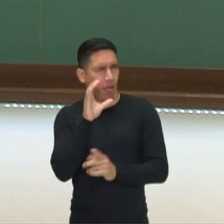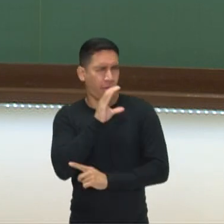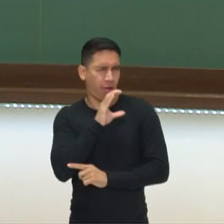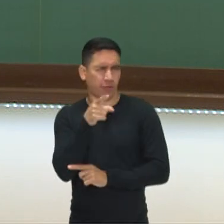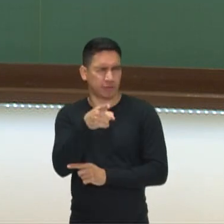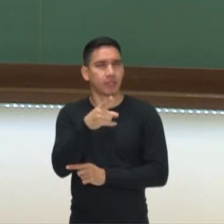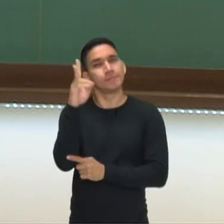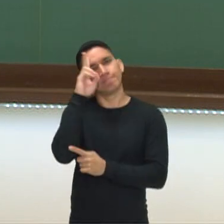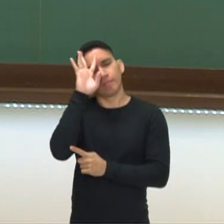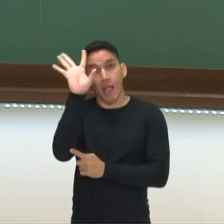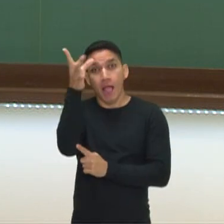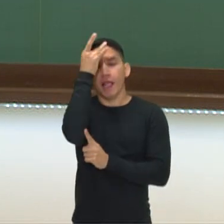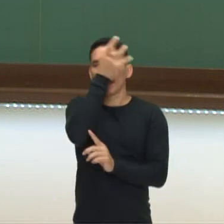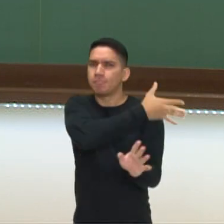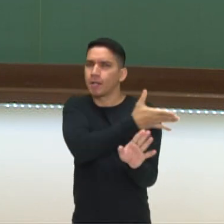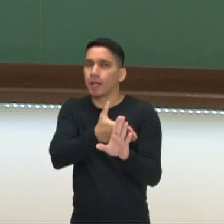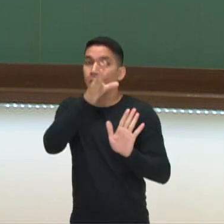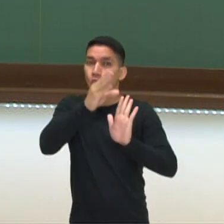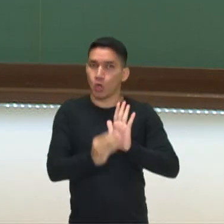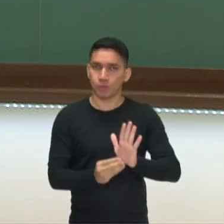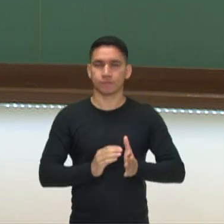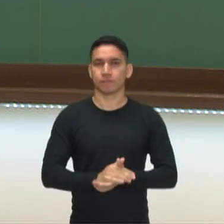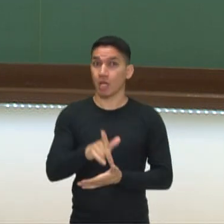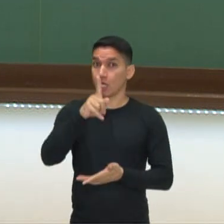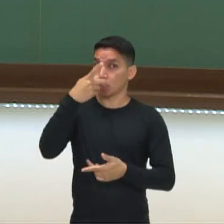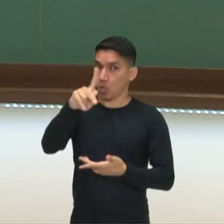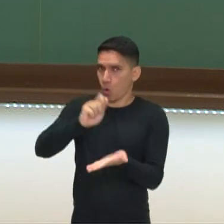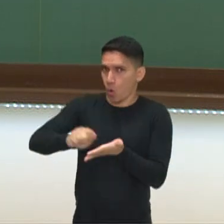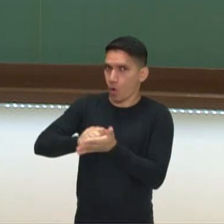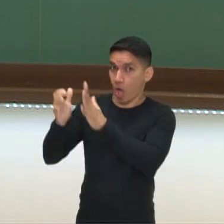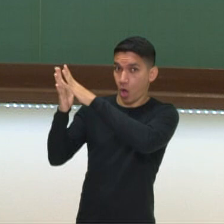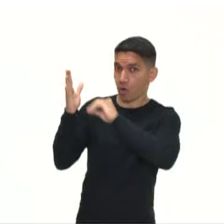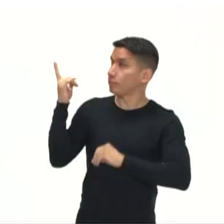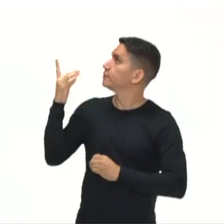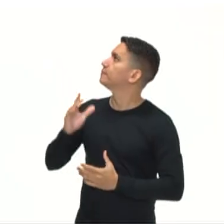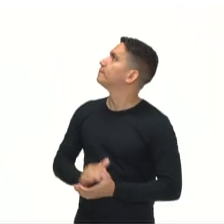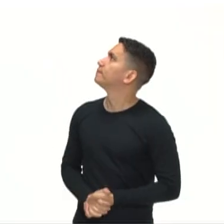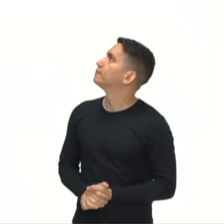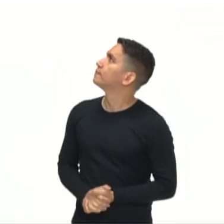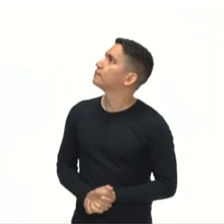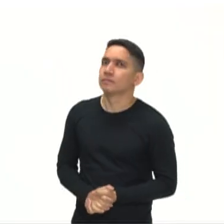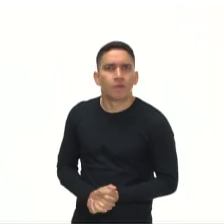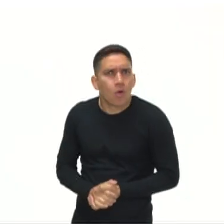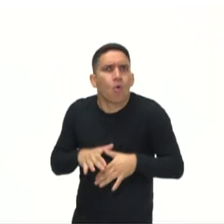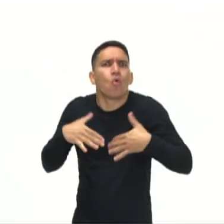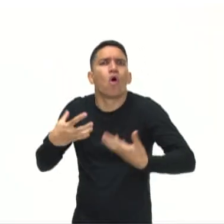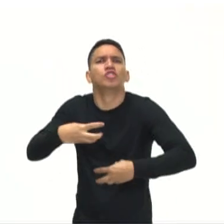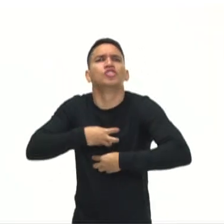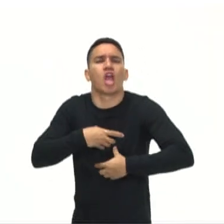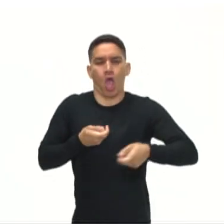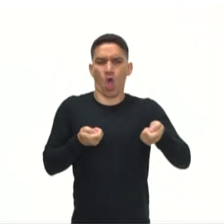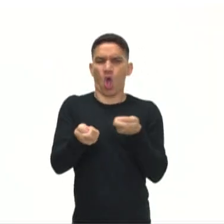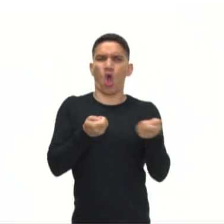rapidinho para a gente fixar esse conteúdo? Pega o seu caderno e copia aí. Quais eram as formas de controle através do trabalho impostas